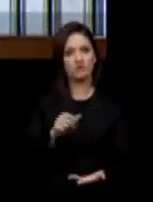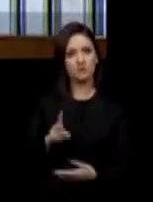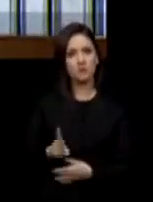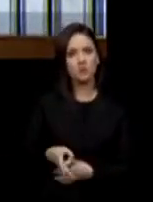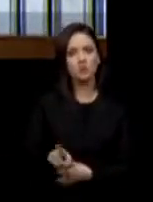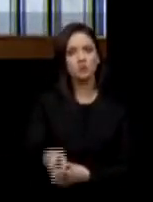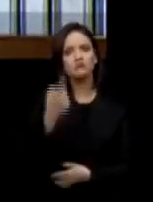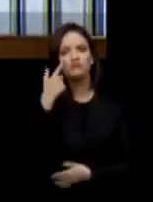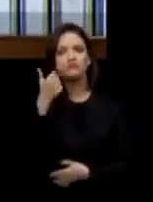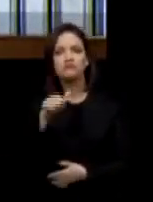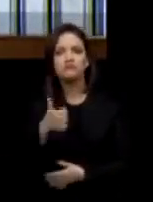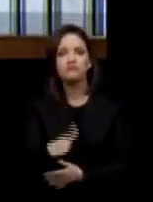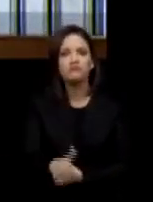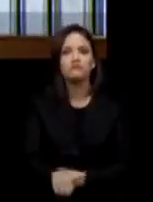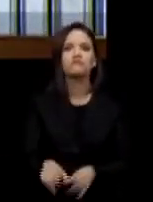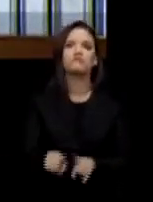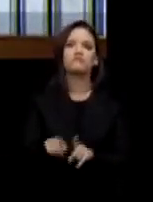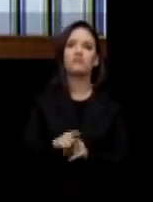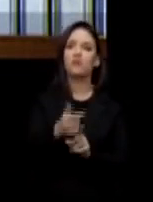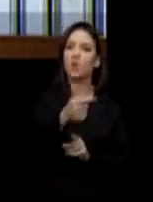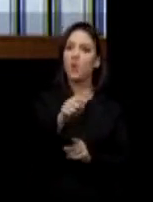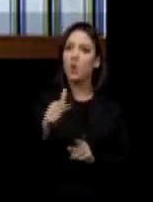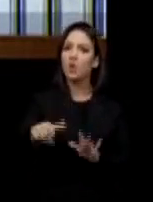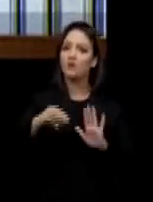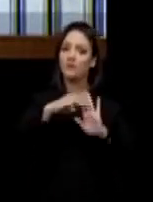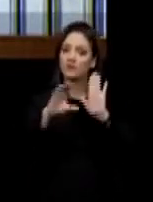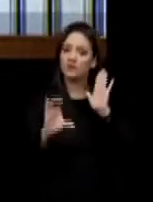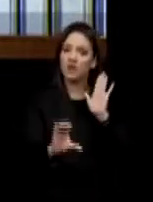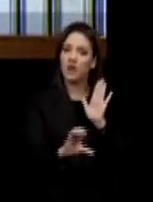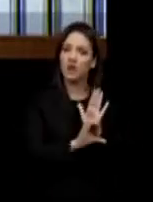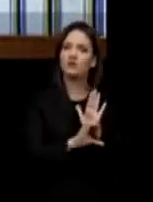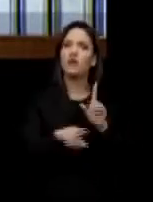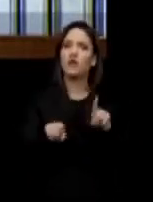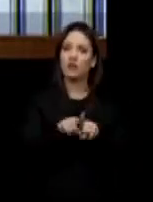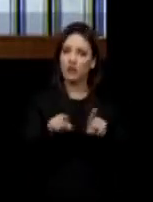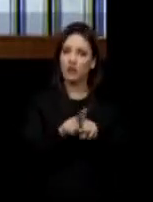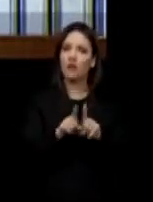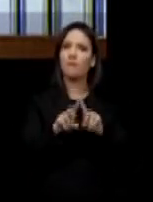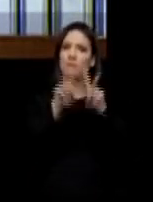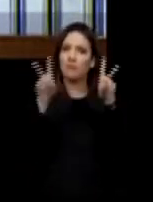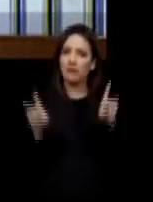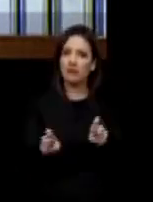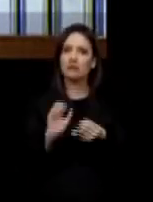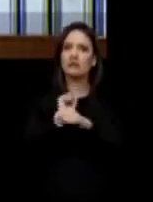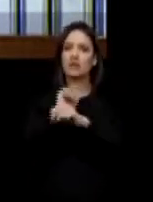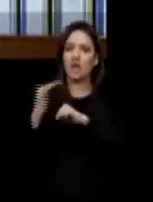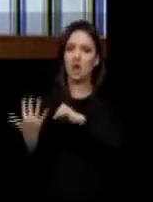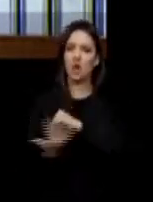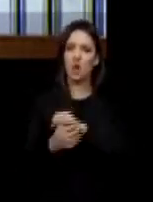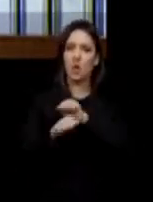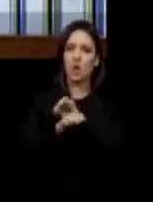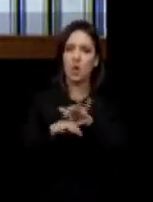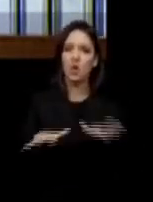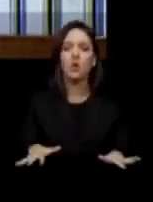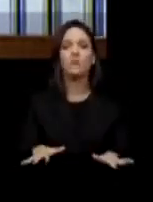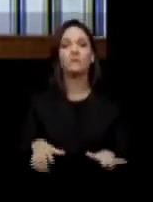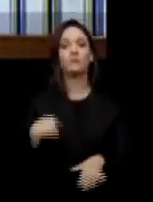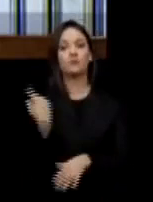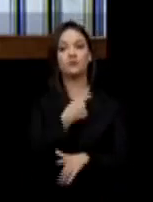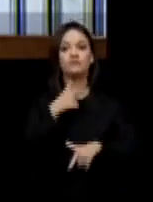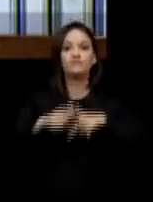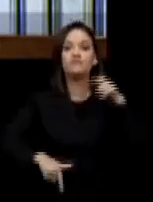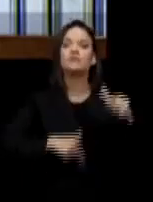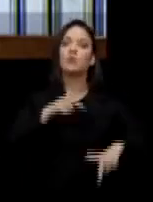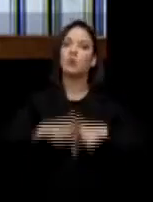a analisar outras medidas também relacionadas à pandemia. Estamos trabalhando